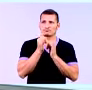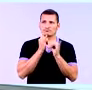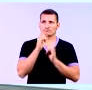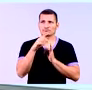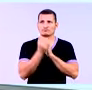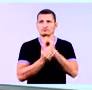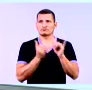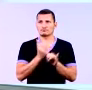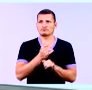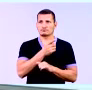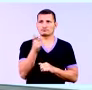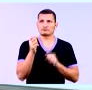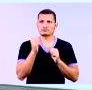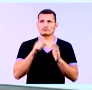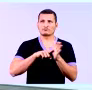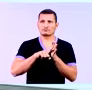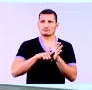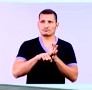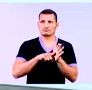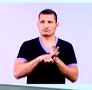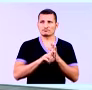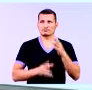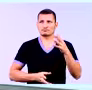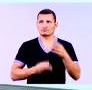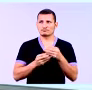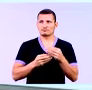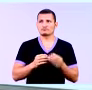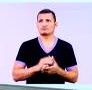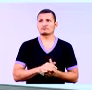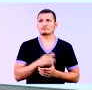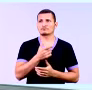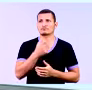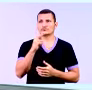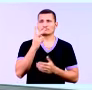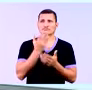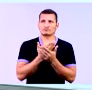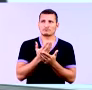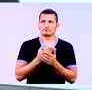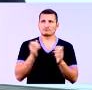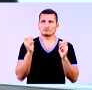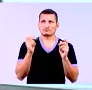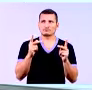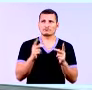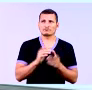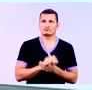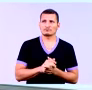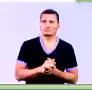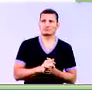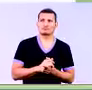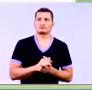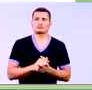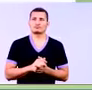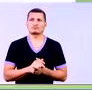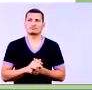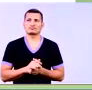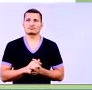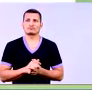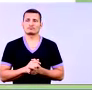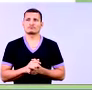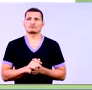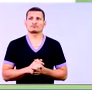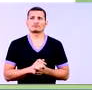internet, onde você pode também pesquisar para complementar o seu estudo, ok? Então observem aqui, por favor.